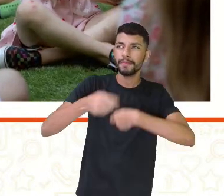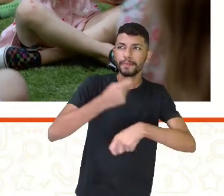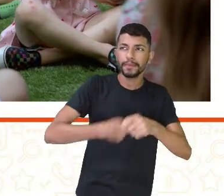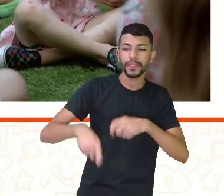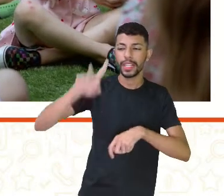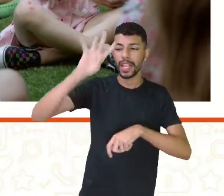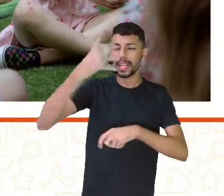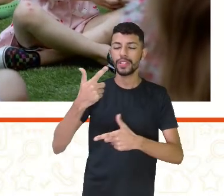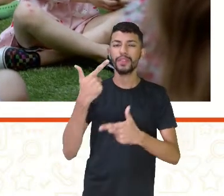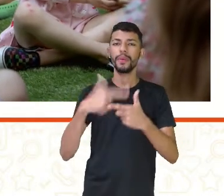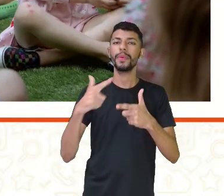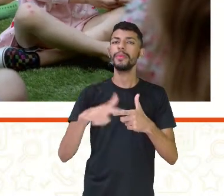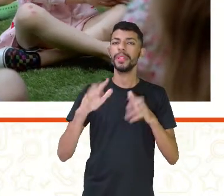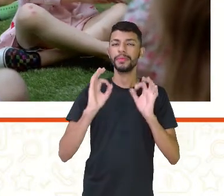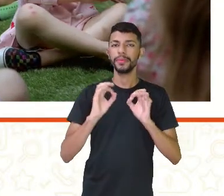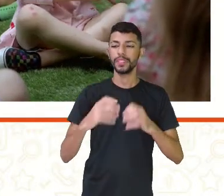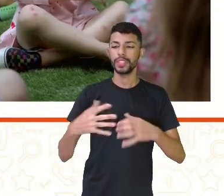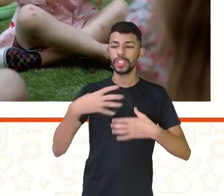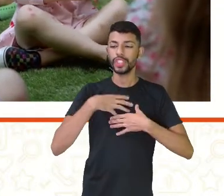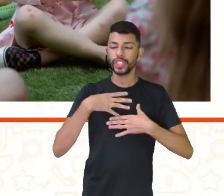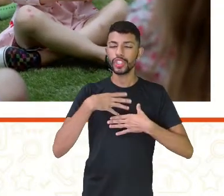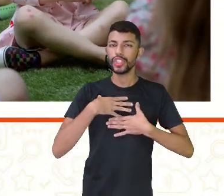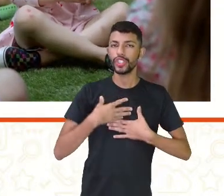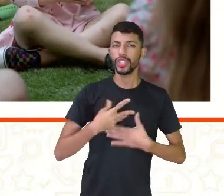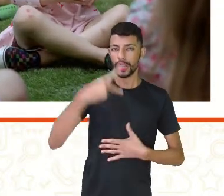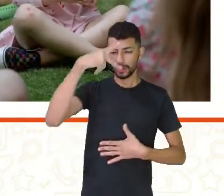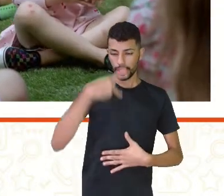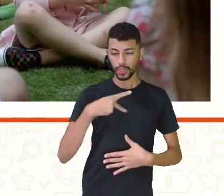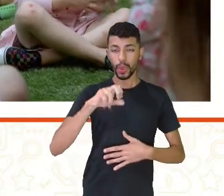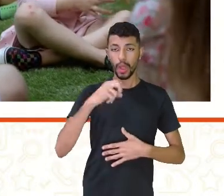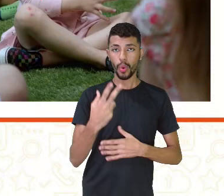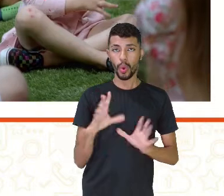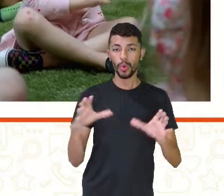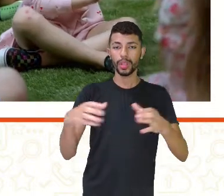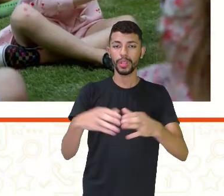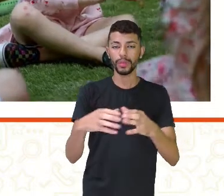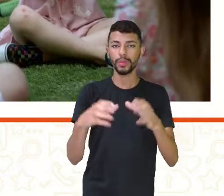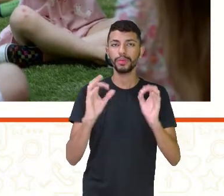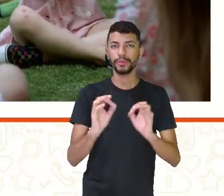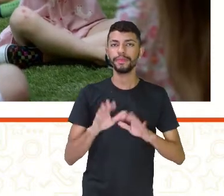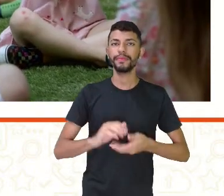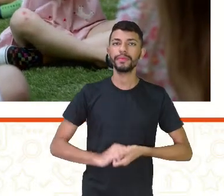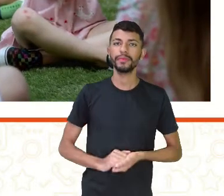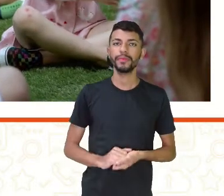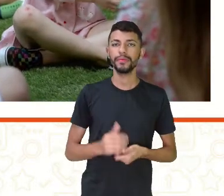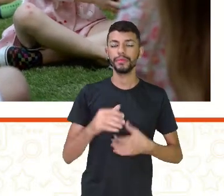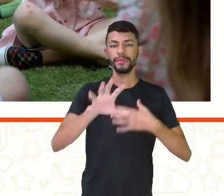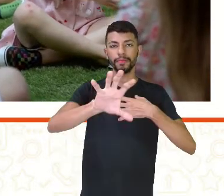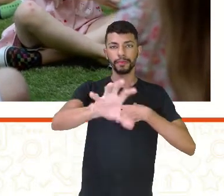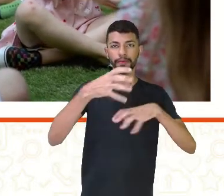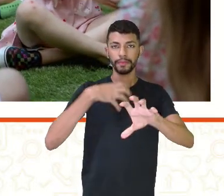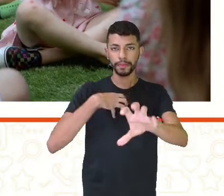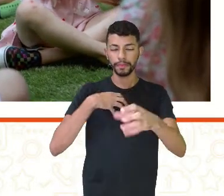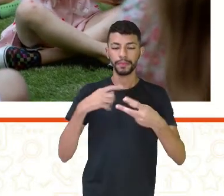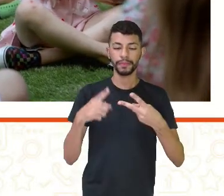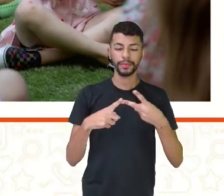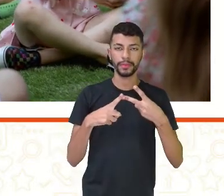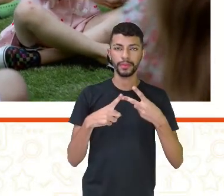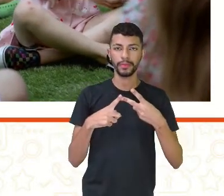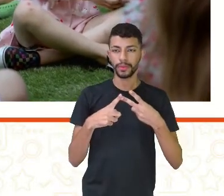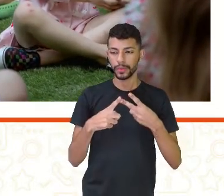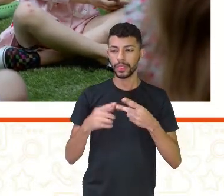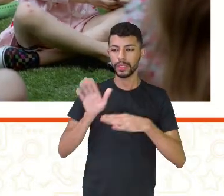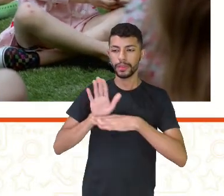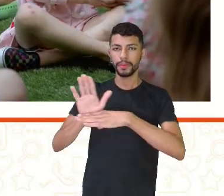seja de forma pessoal ou com trabalho em equipe. Veja, quando a gente fala empatia,